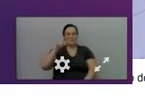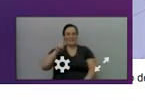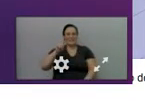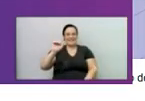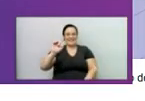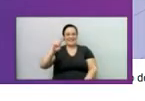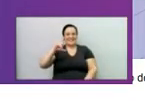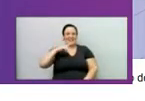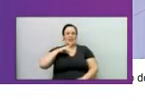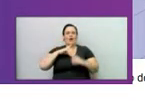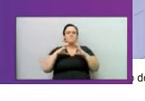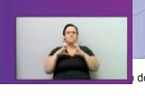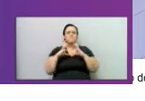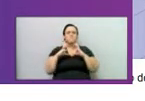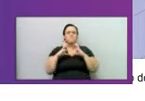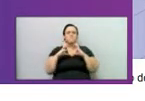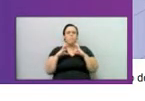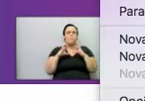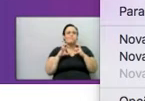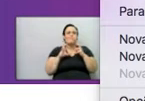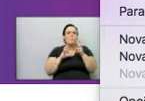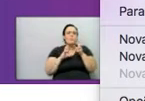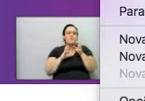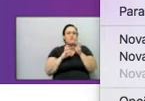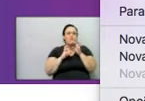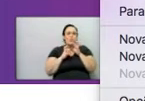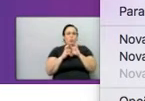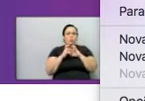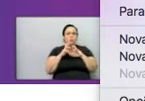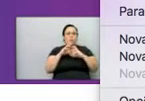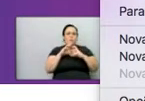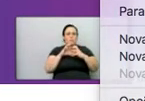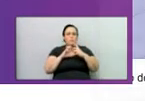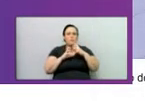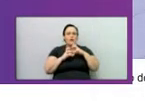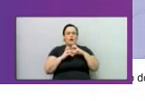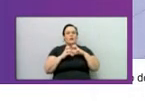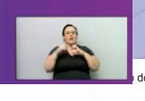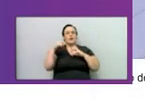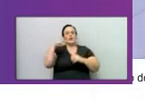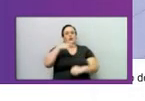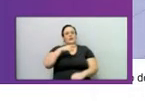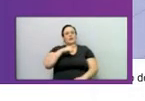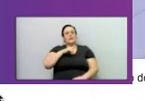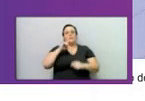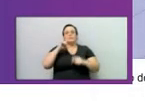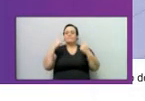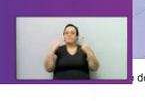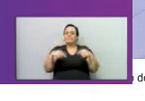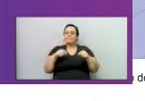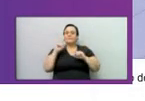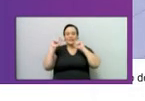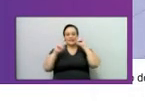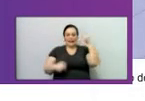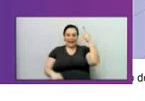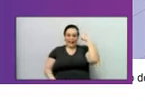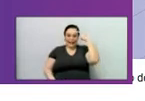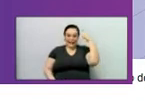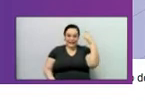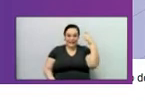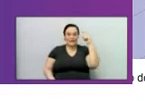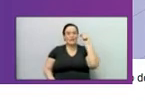ligeiramente enrugado e ele respondia alta piu de criar uma marca